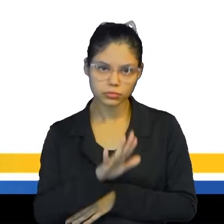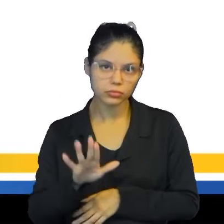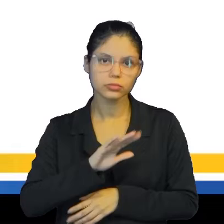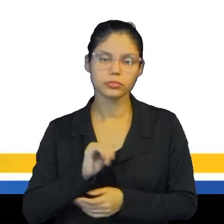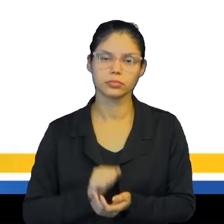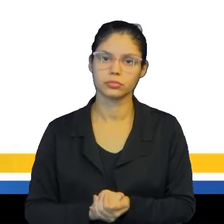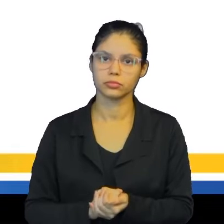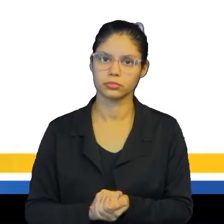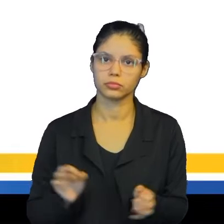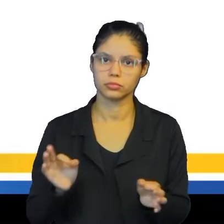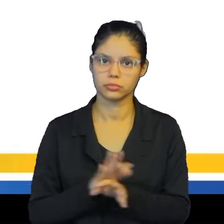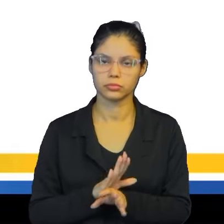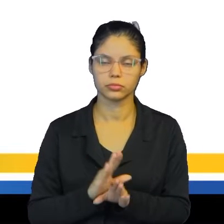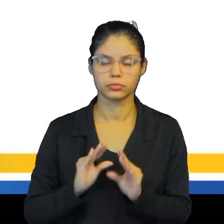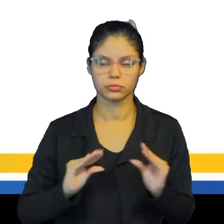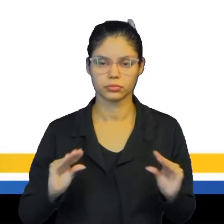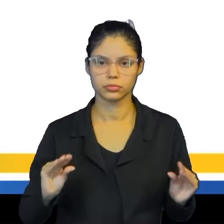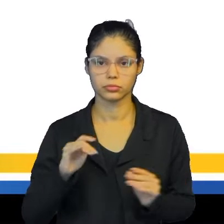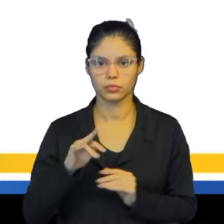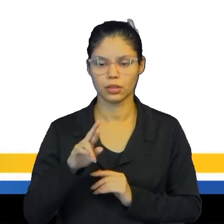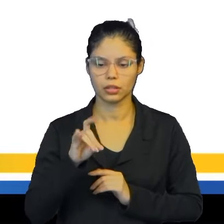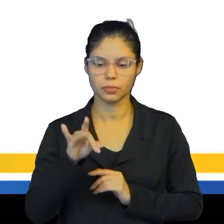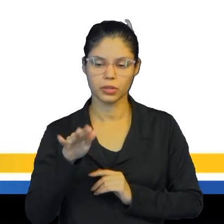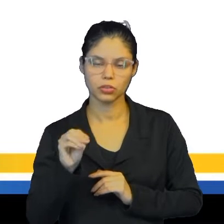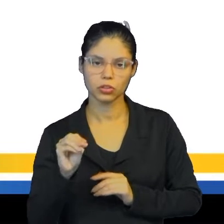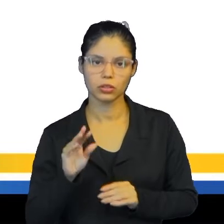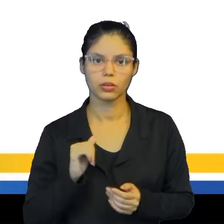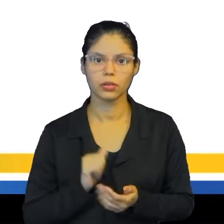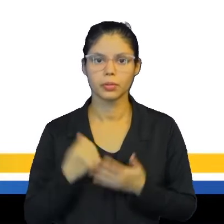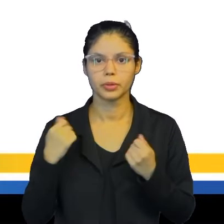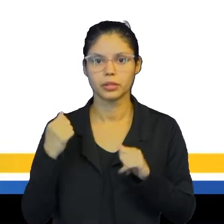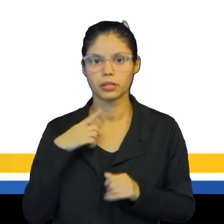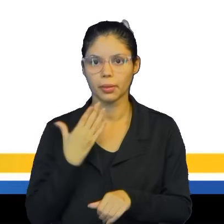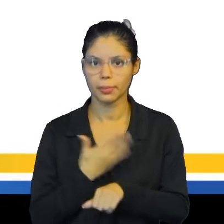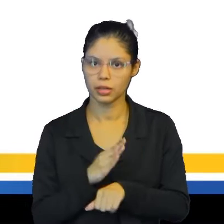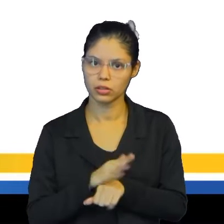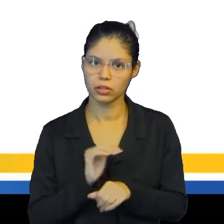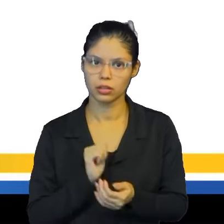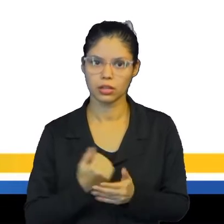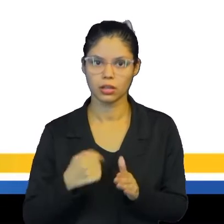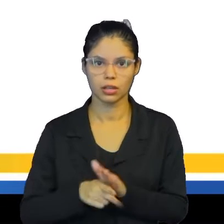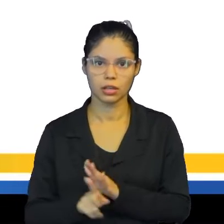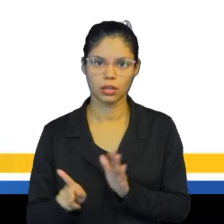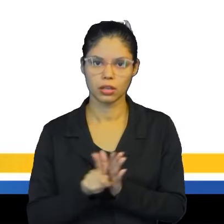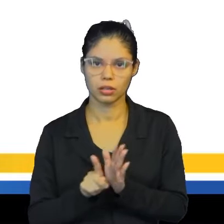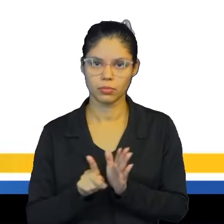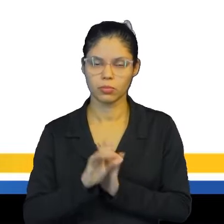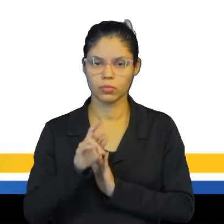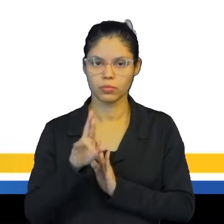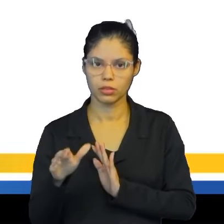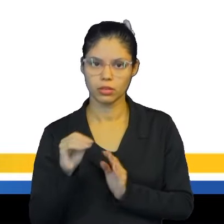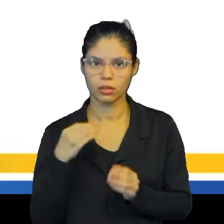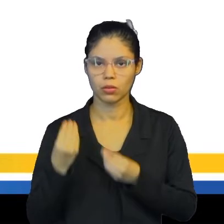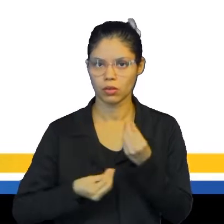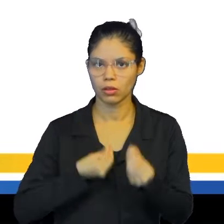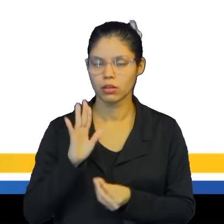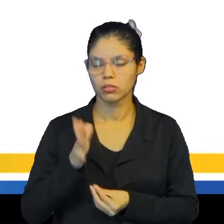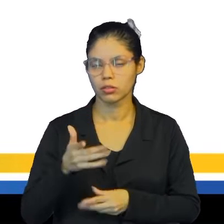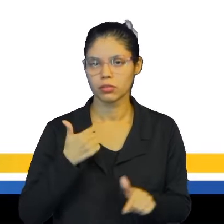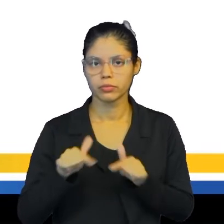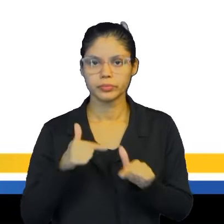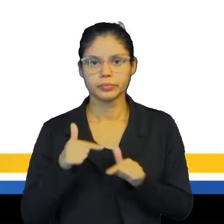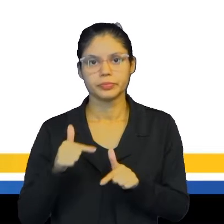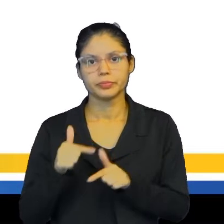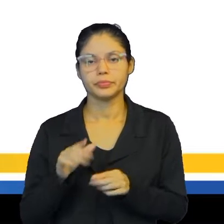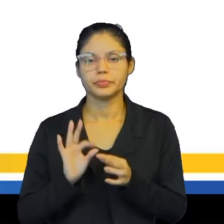menos desperdícios, né? O que é importante para adotar práticas sustentáveis dentro da confecção. Então, como você já vai